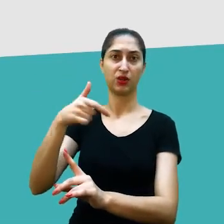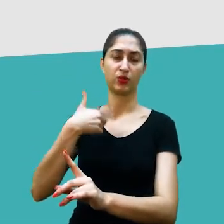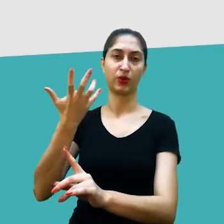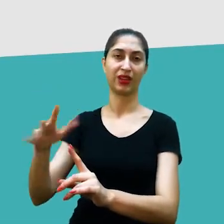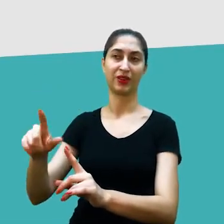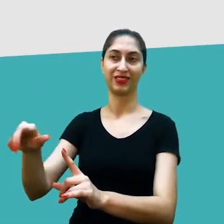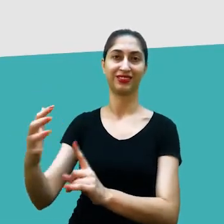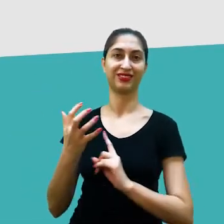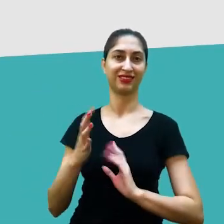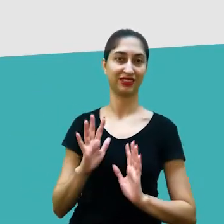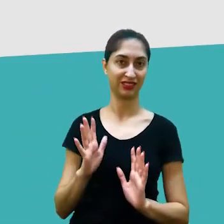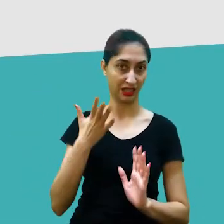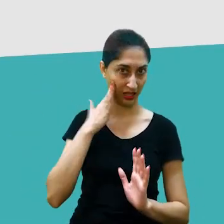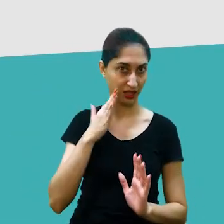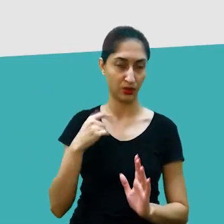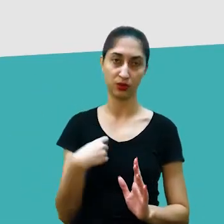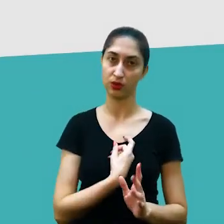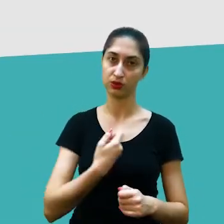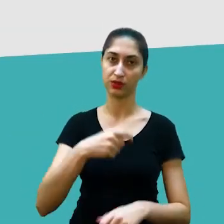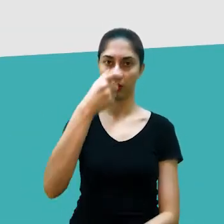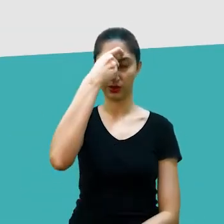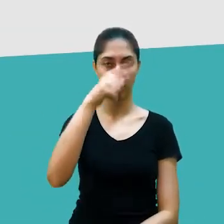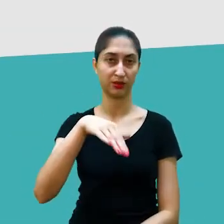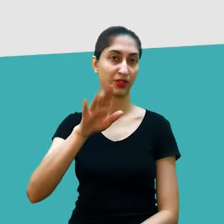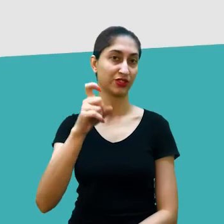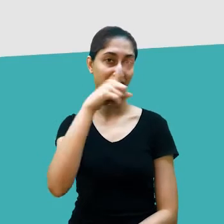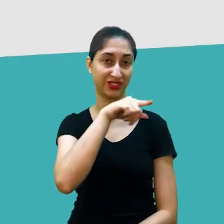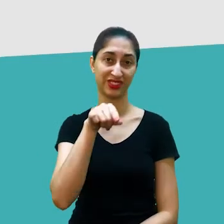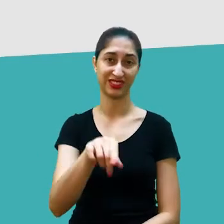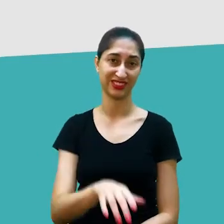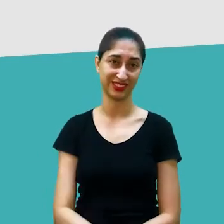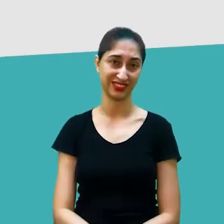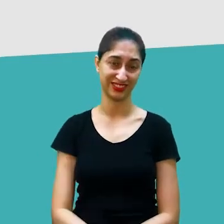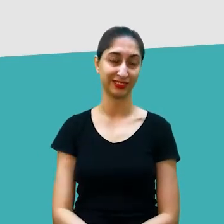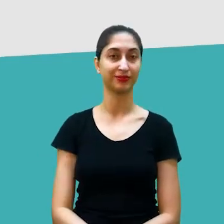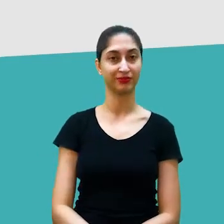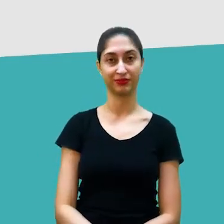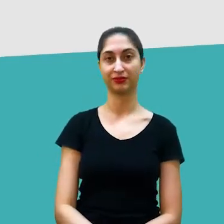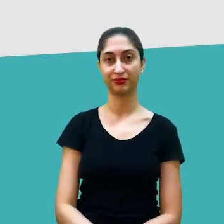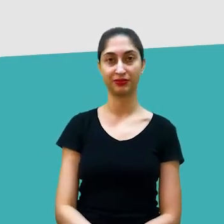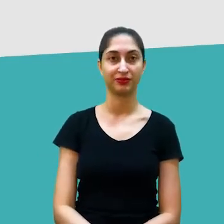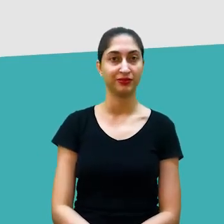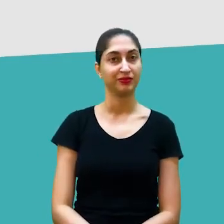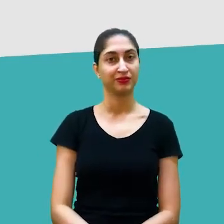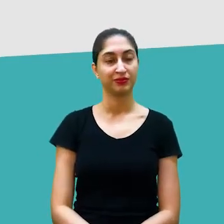é natural, é só a gente ter consciência disso. Acho que isso é o mais difícil. Eu queria